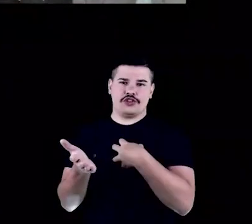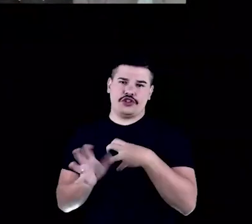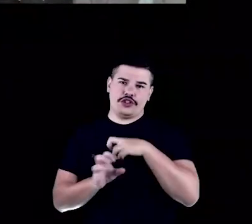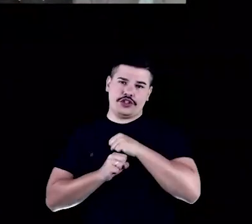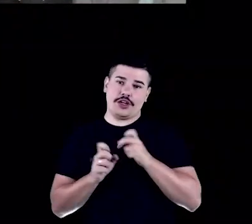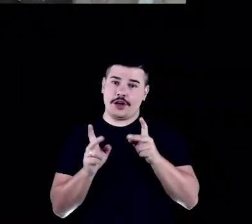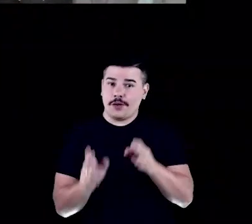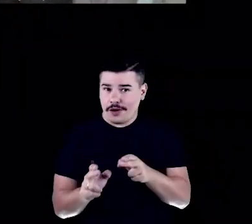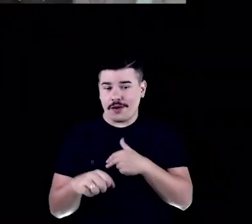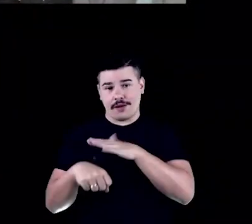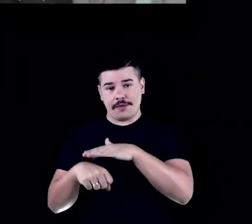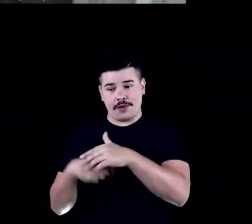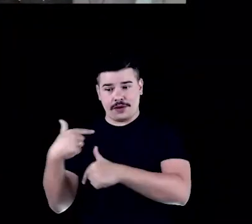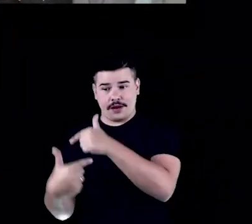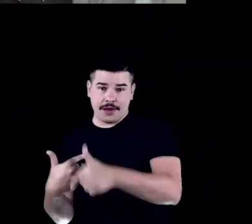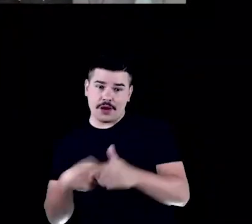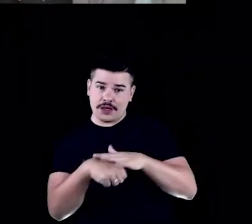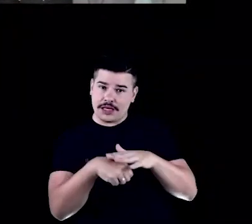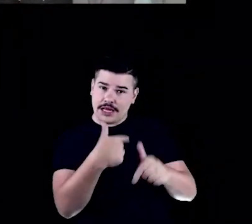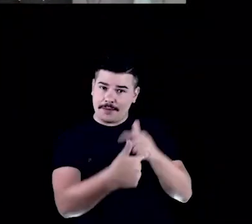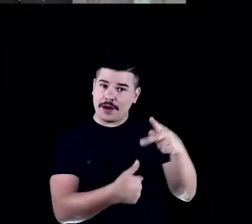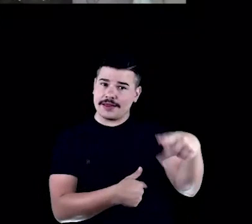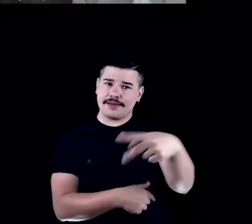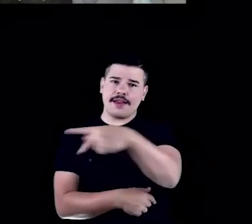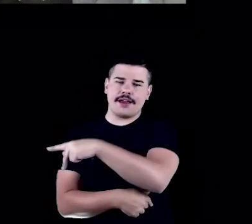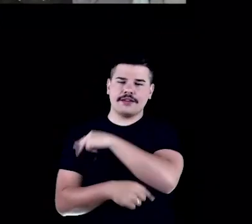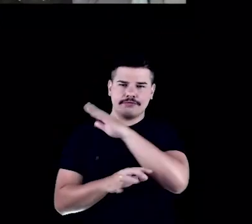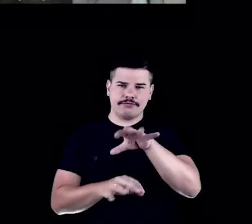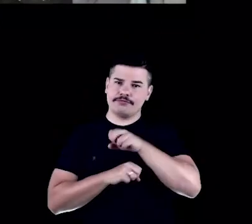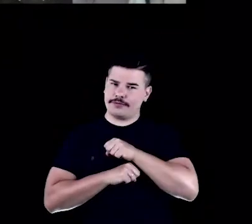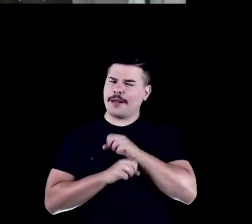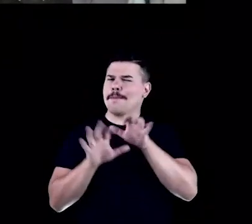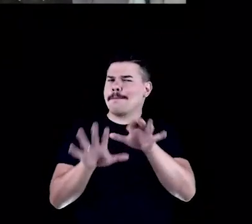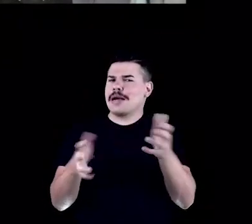que vai estar na nossa obra, mas também querer